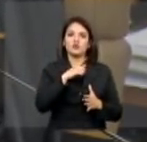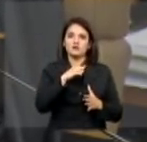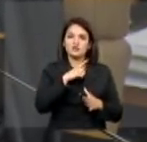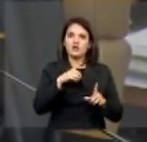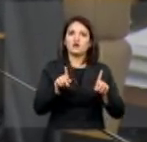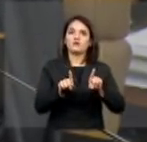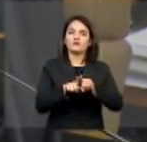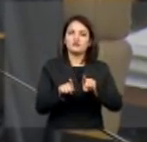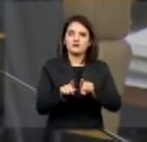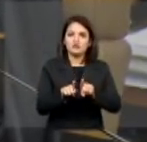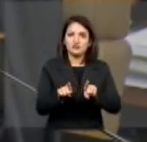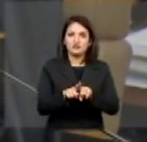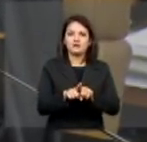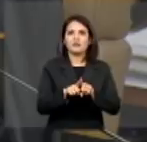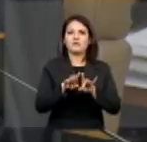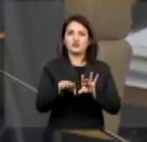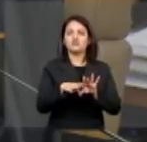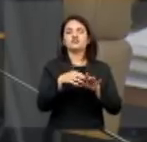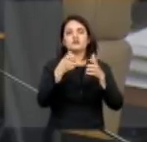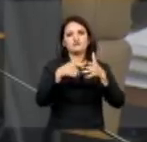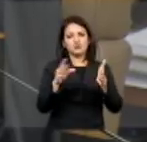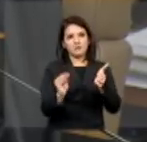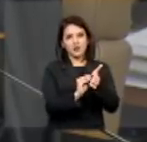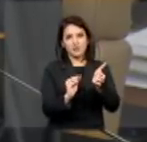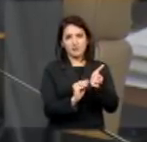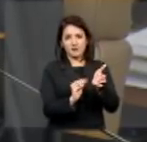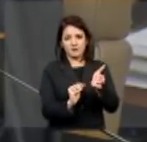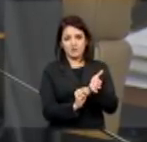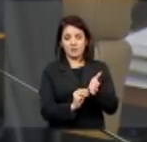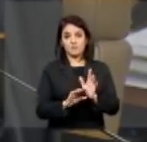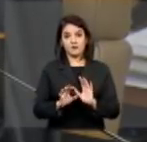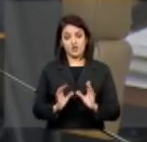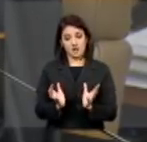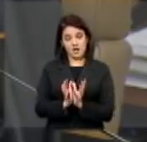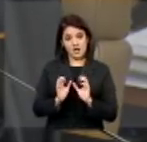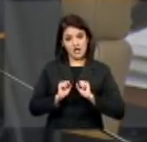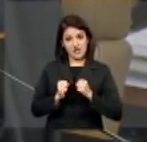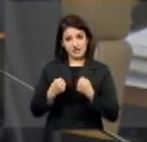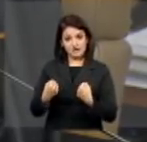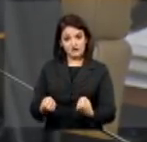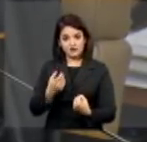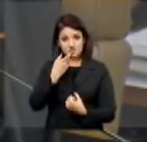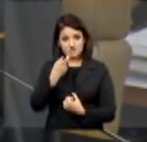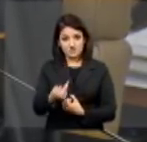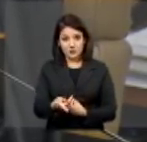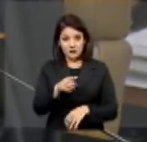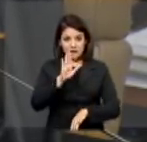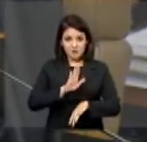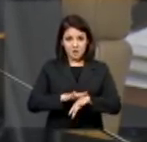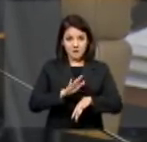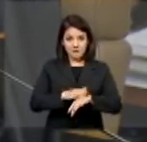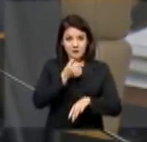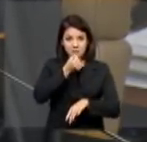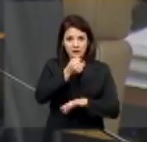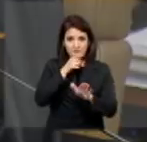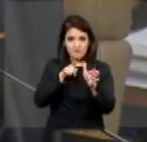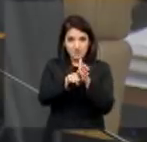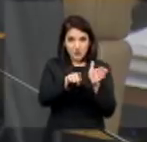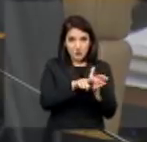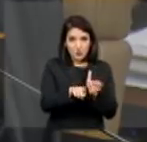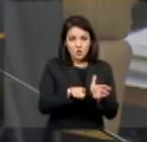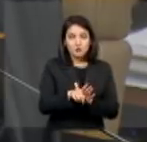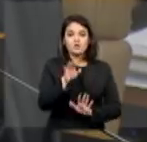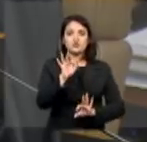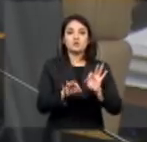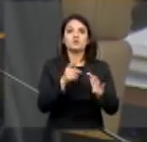situação aponta defesa que em sede de interrogatório o juízo de primeiro grau assegurou